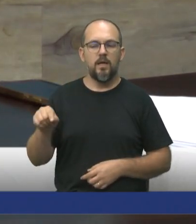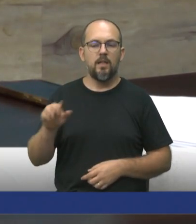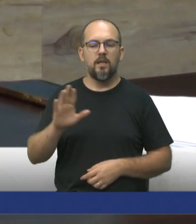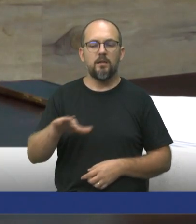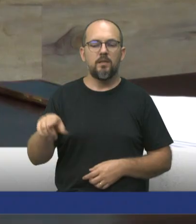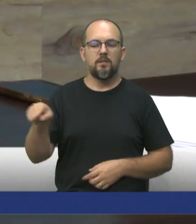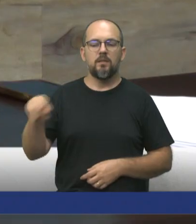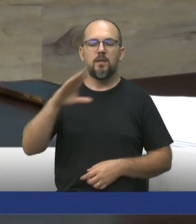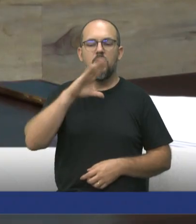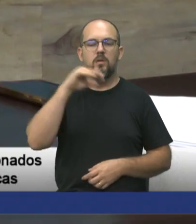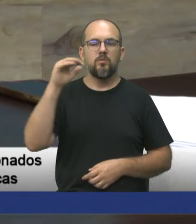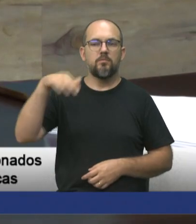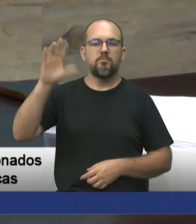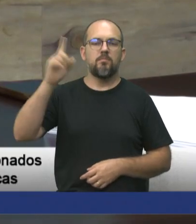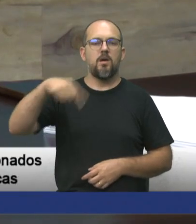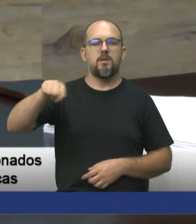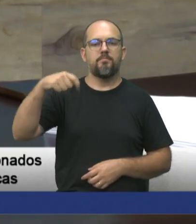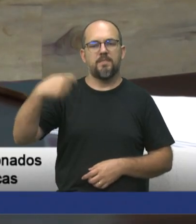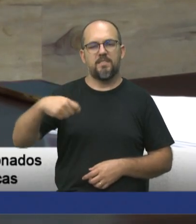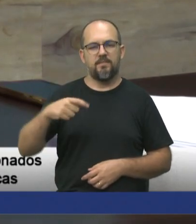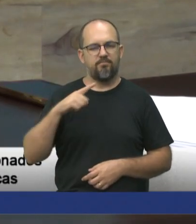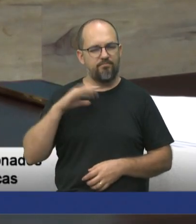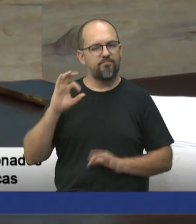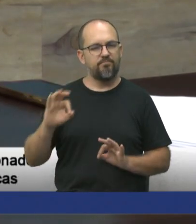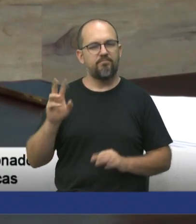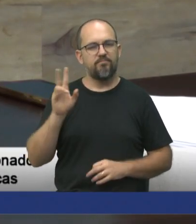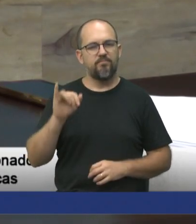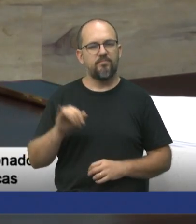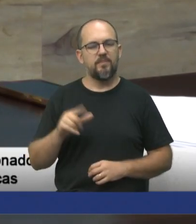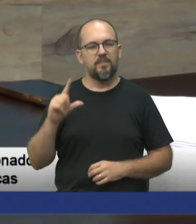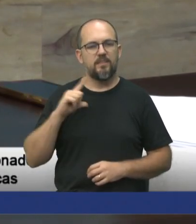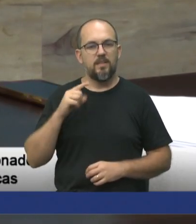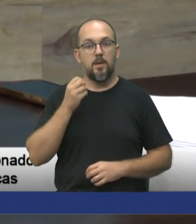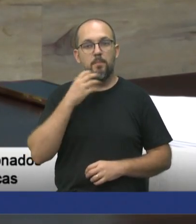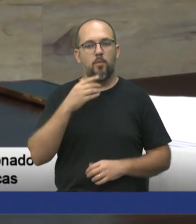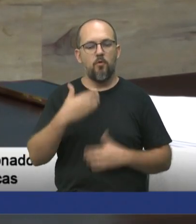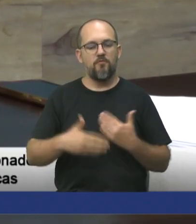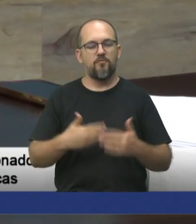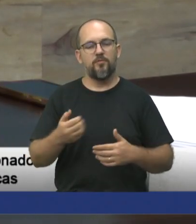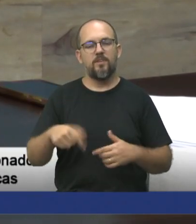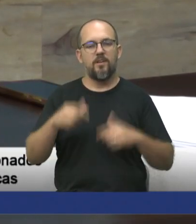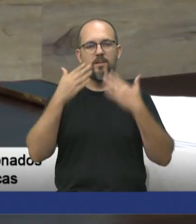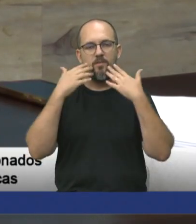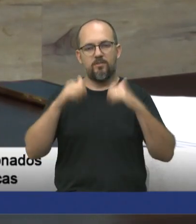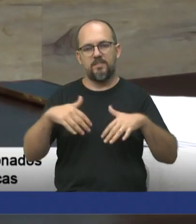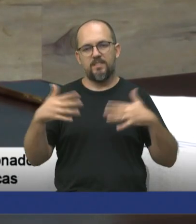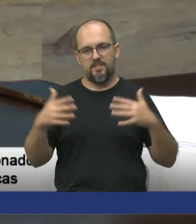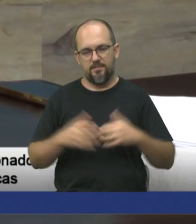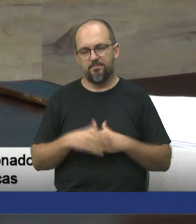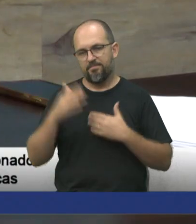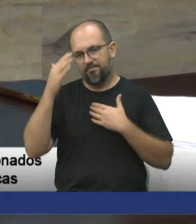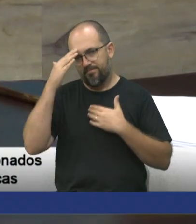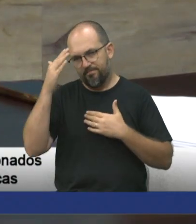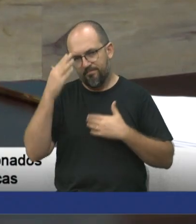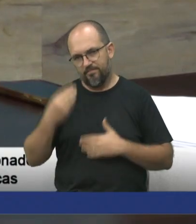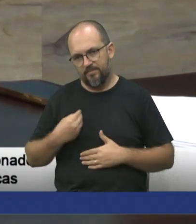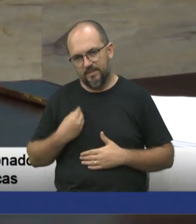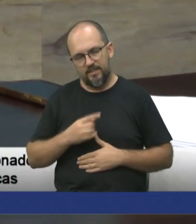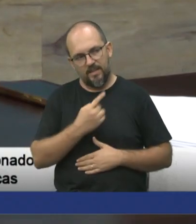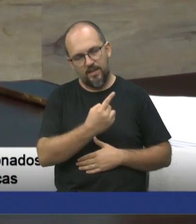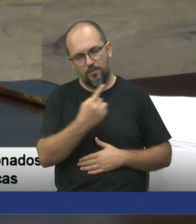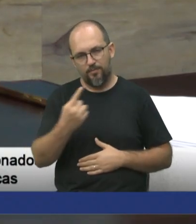daquele adolescente que mais precisa. Tenho certeza que a gente vai ter bons frutos dessa audiência pública. Muito obrigada pela presença de cada